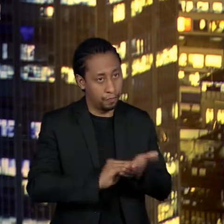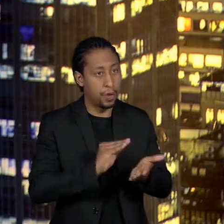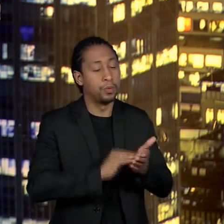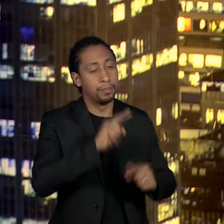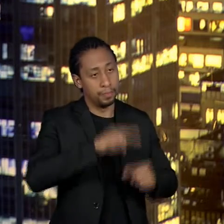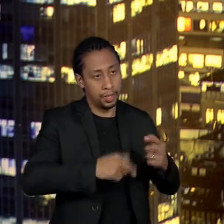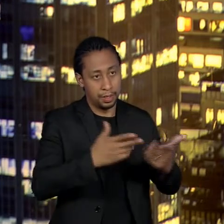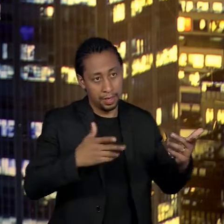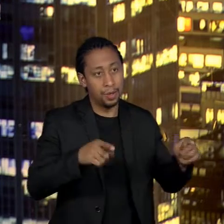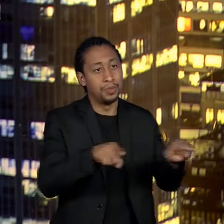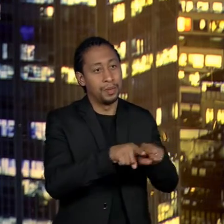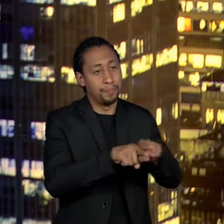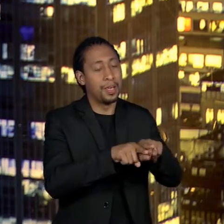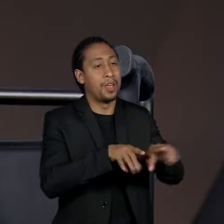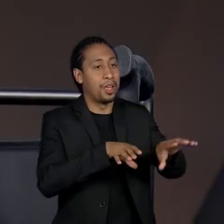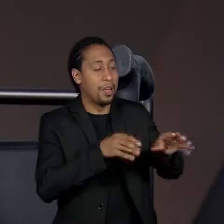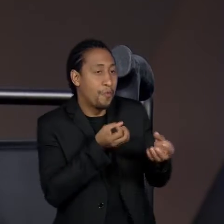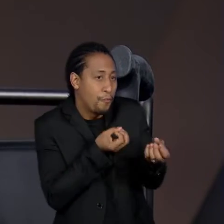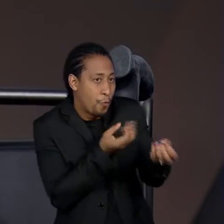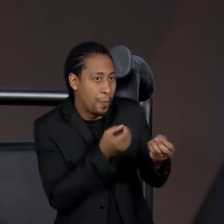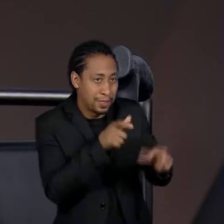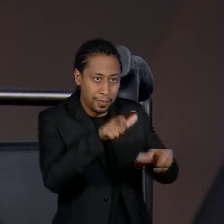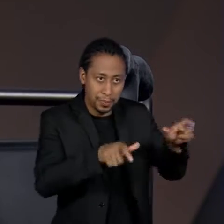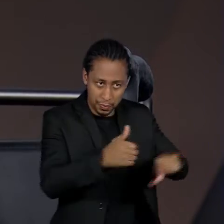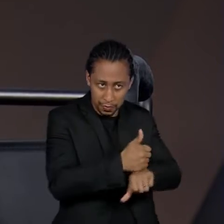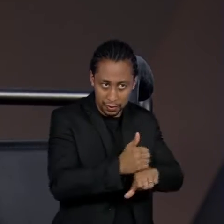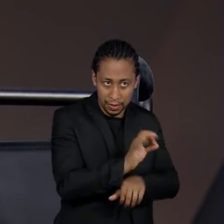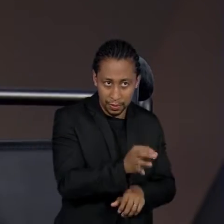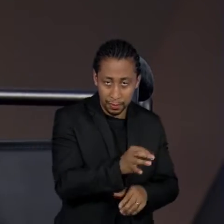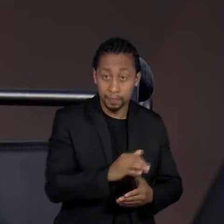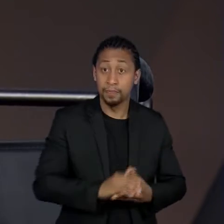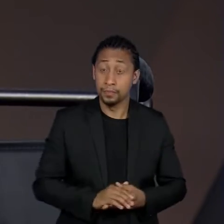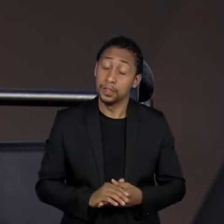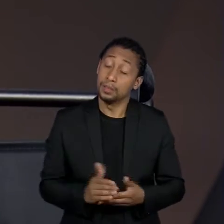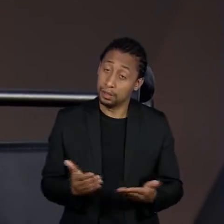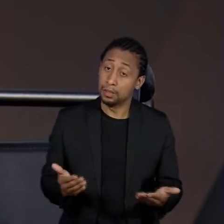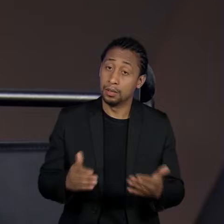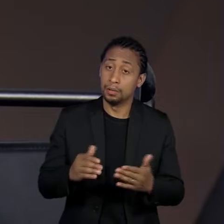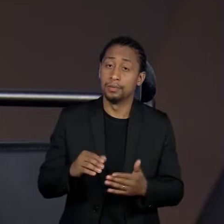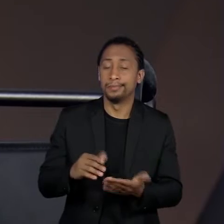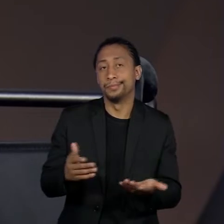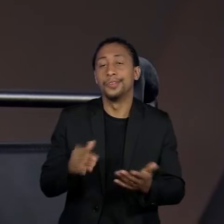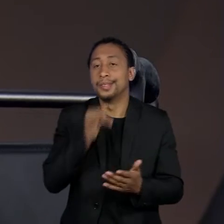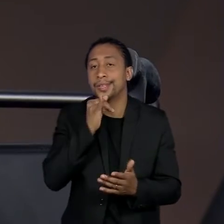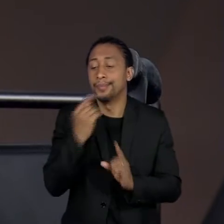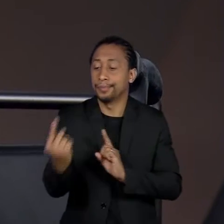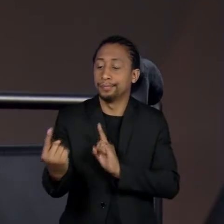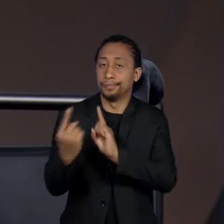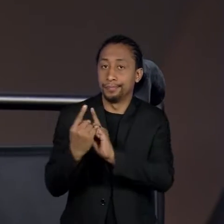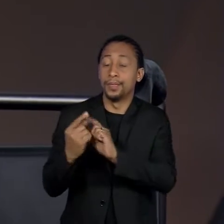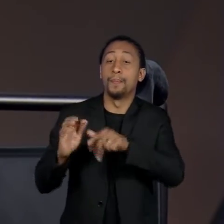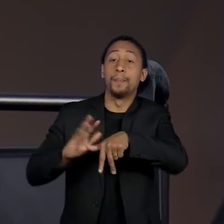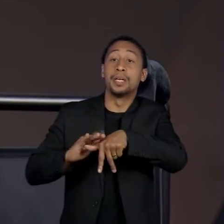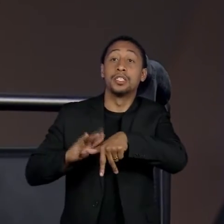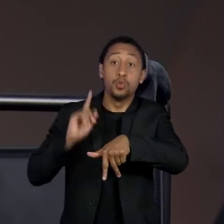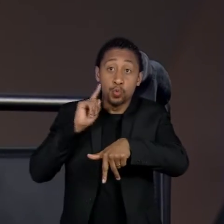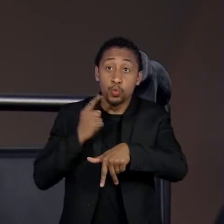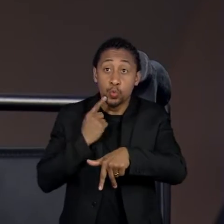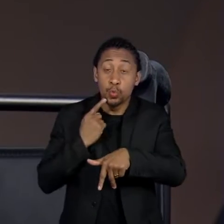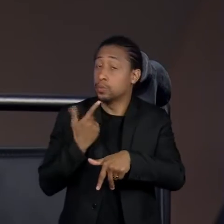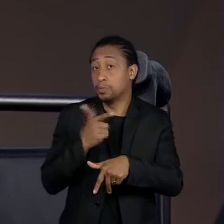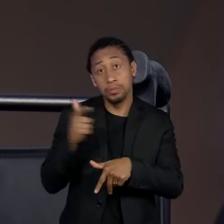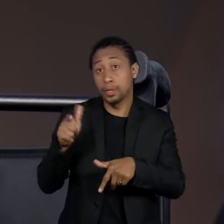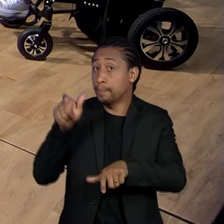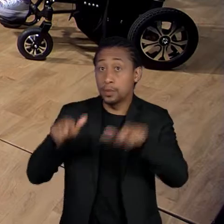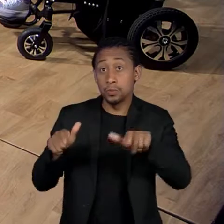os profissionais, não é? Profissionais, Sim. por exemplo, capacitados a atender um paciente surdo, não temos. Uma criança autista